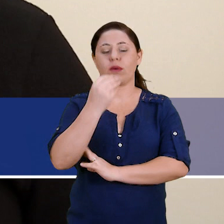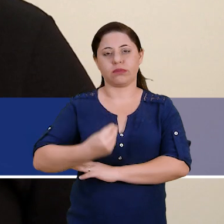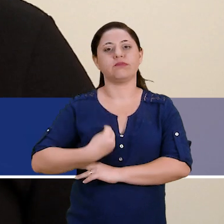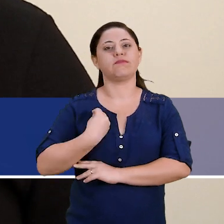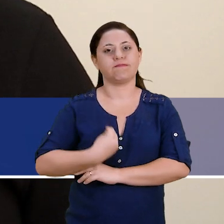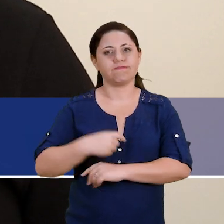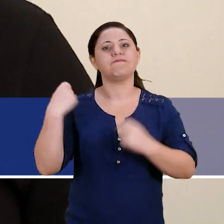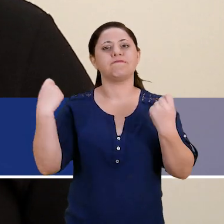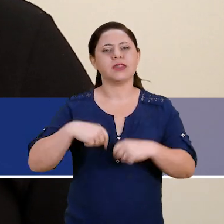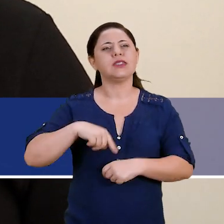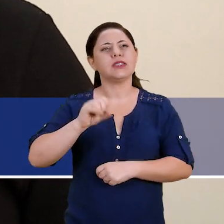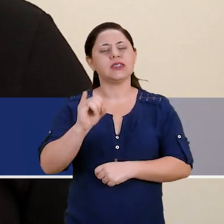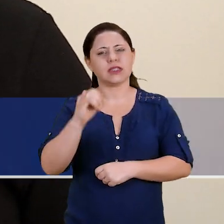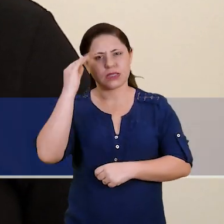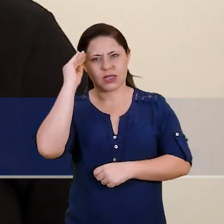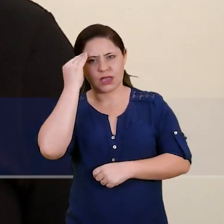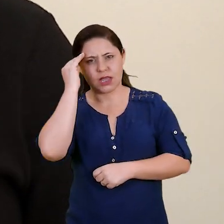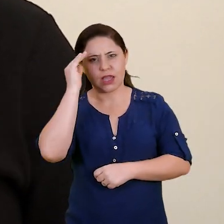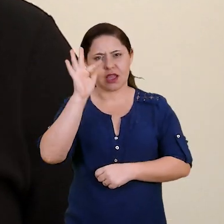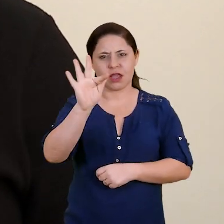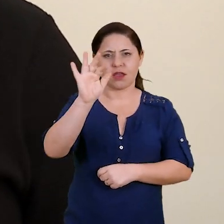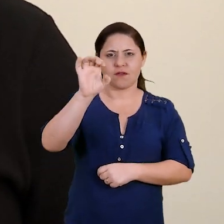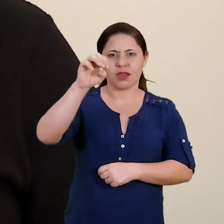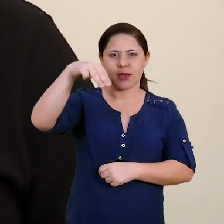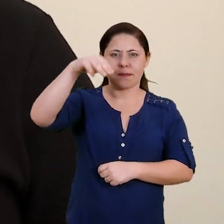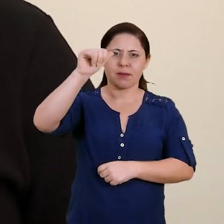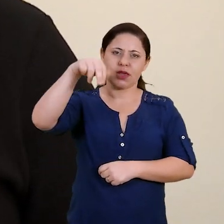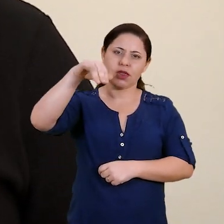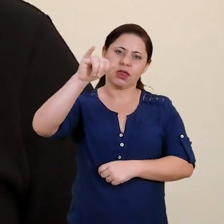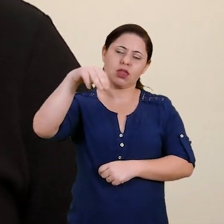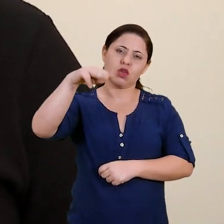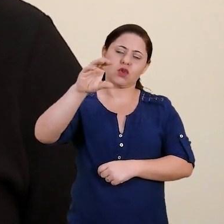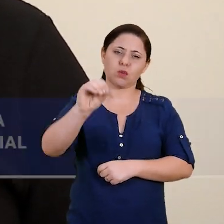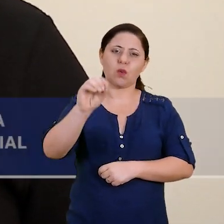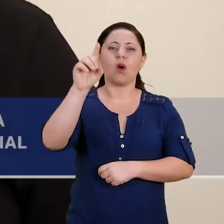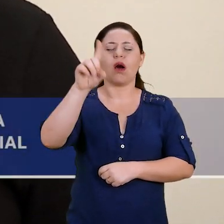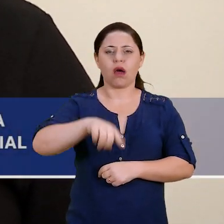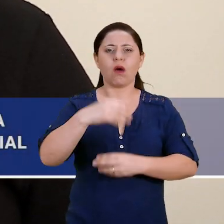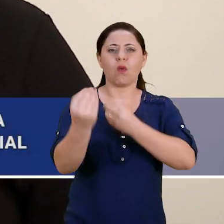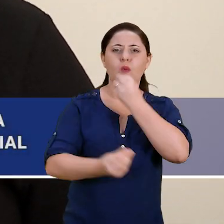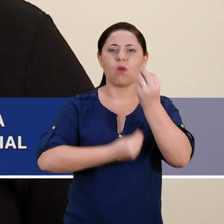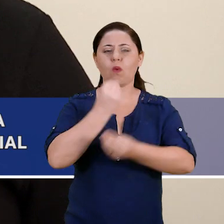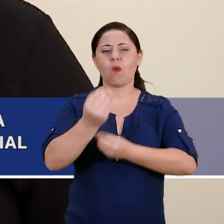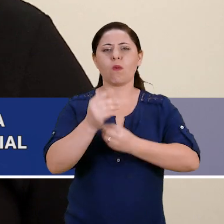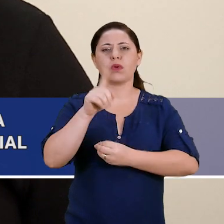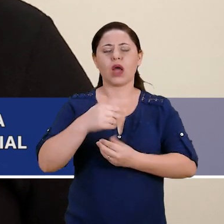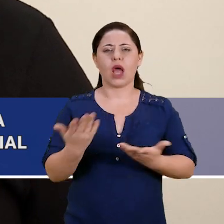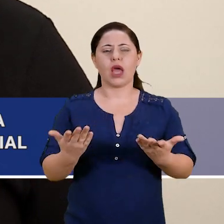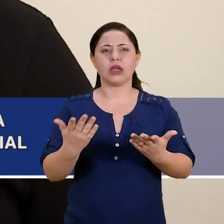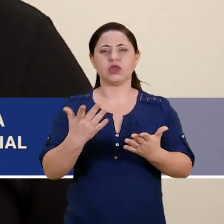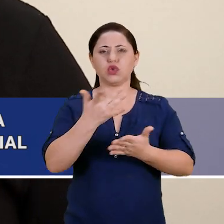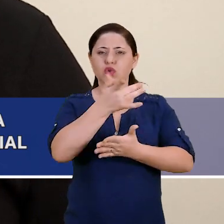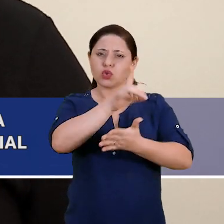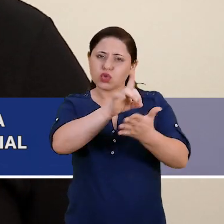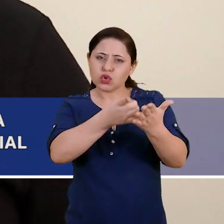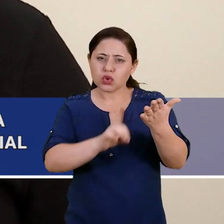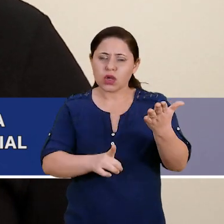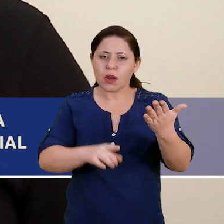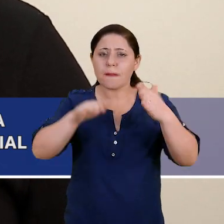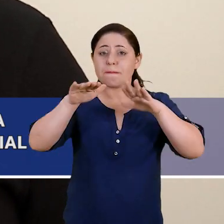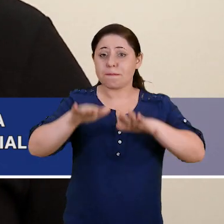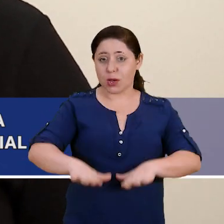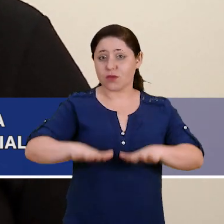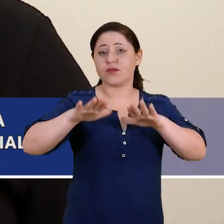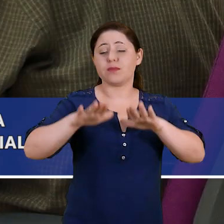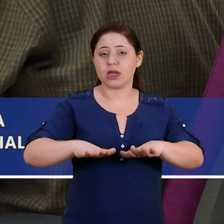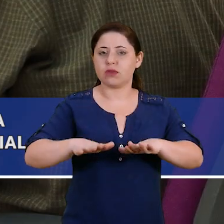Essa é uma luta da qual ele tem que fazer parte. Porque se a gente entender que o feminismo tá? Ele é, como a gente